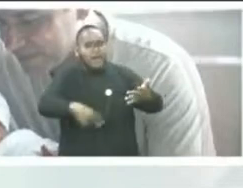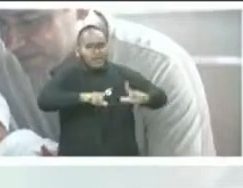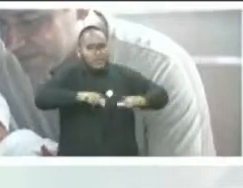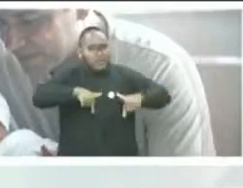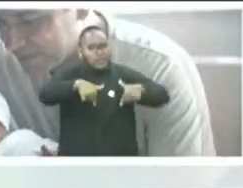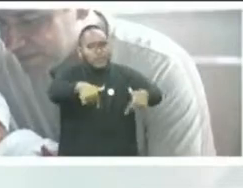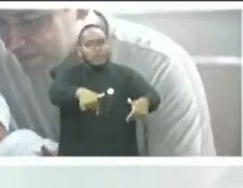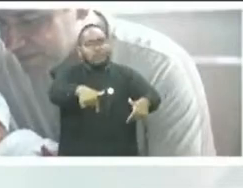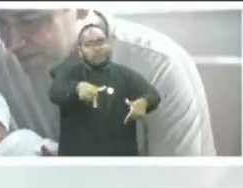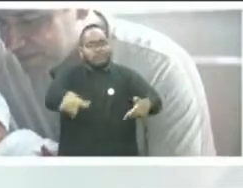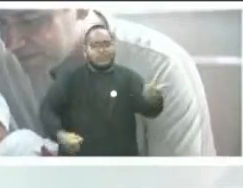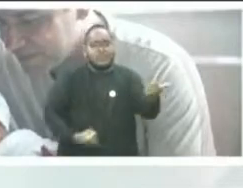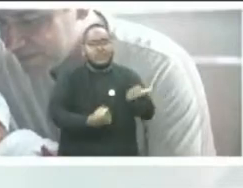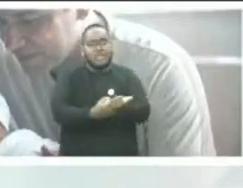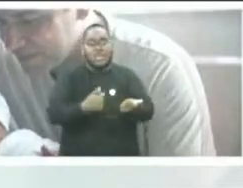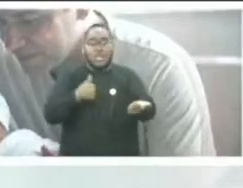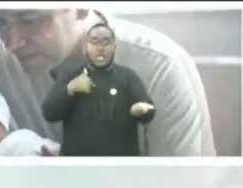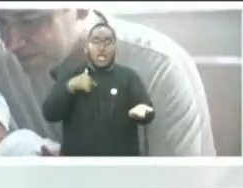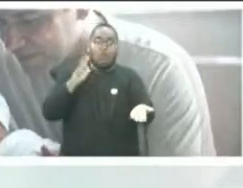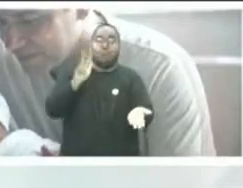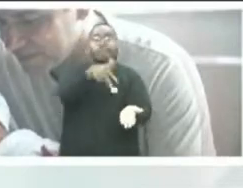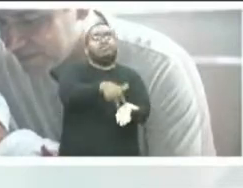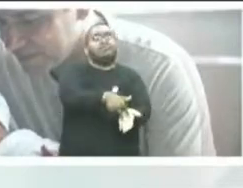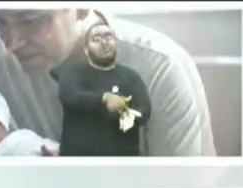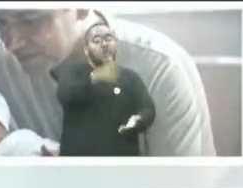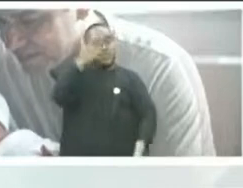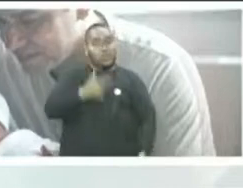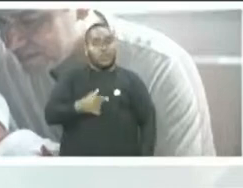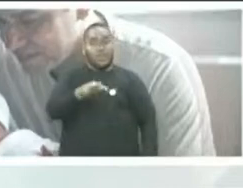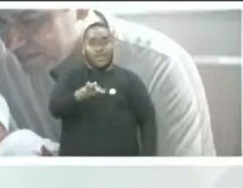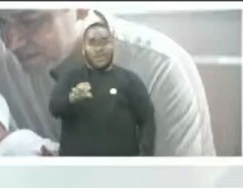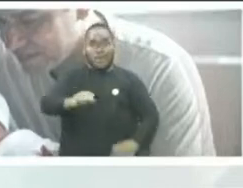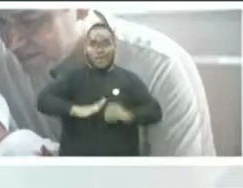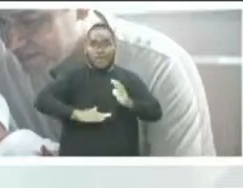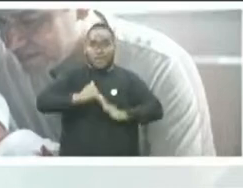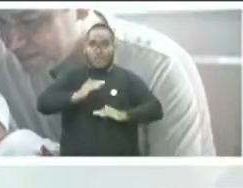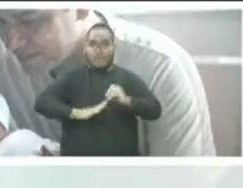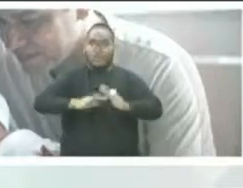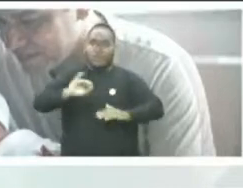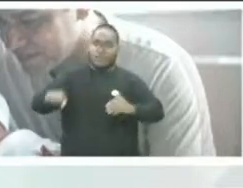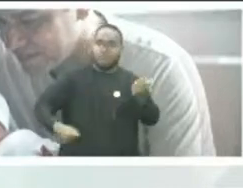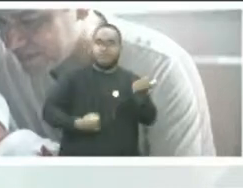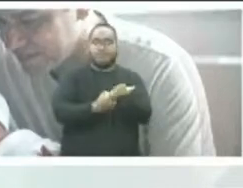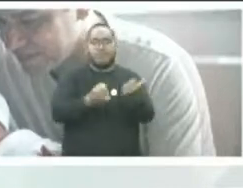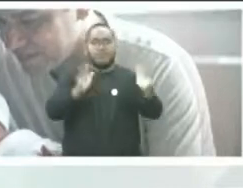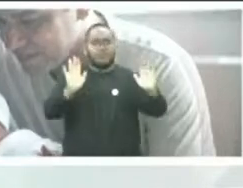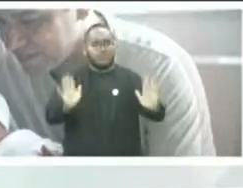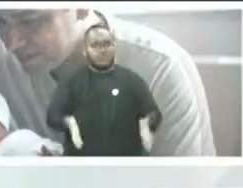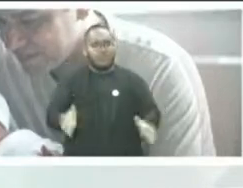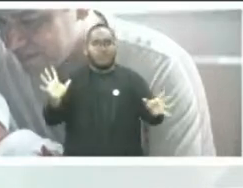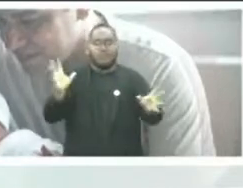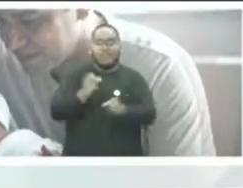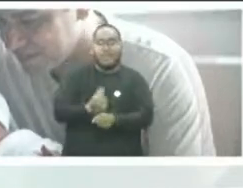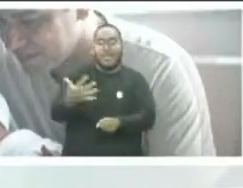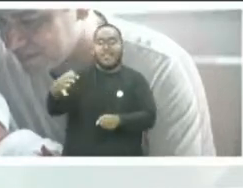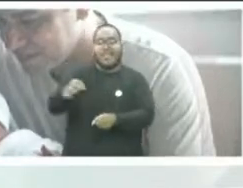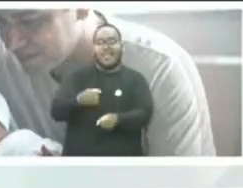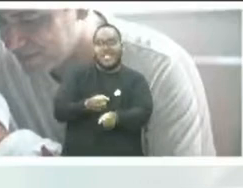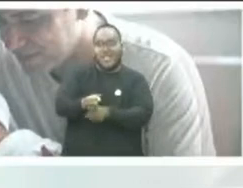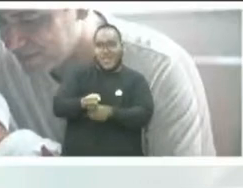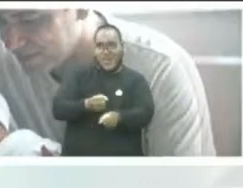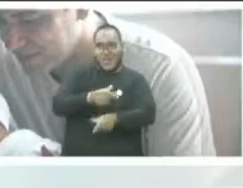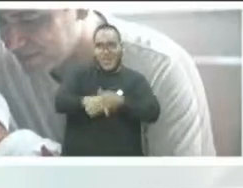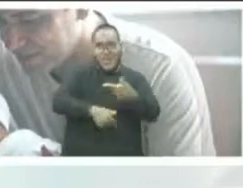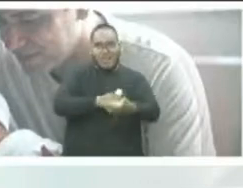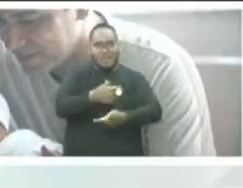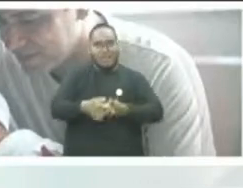falo desse lugar, eu sou uma terapeuta ocupacional da assistência, já completei agora 10 anos. Os bebês